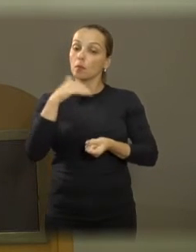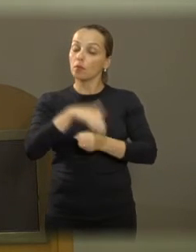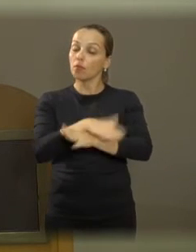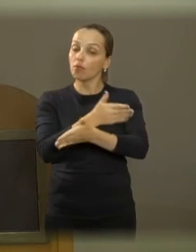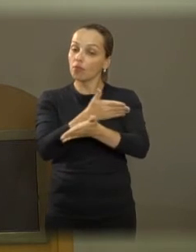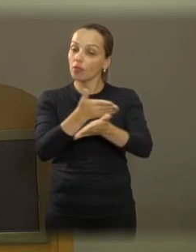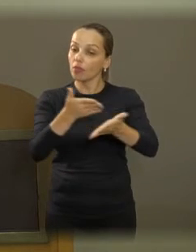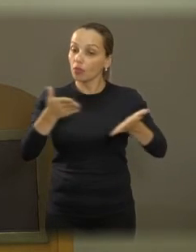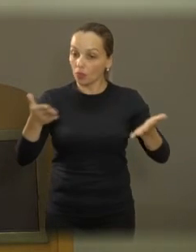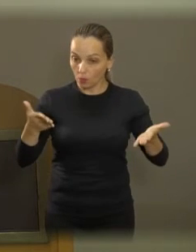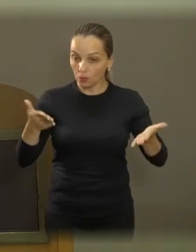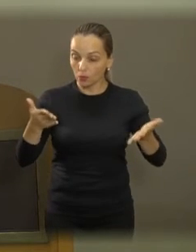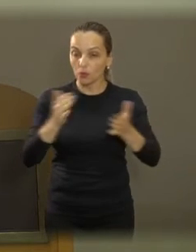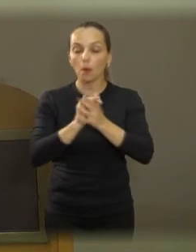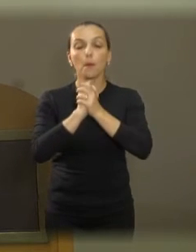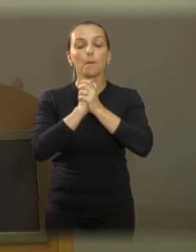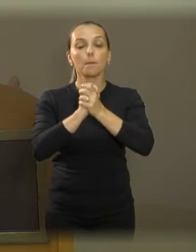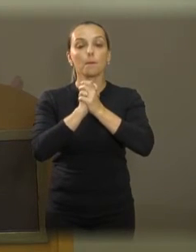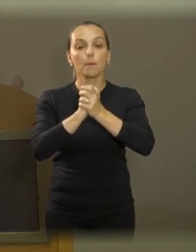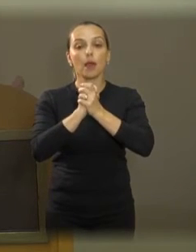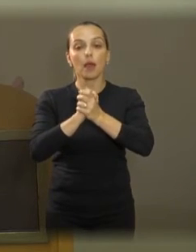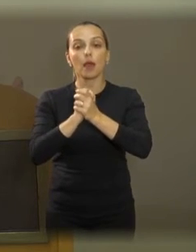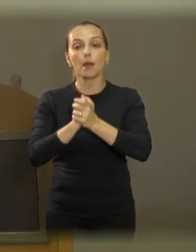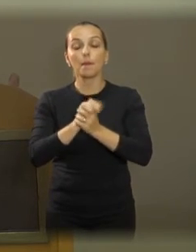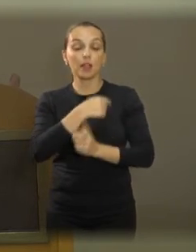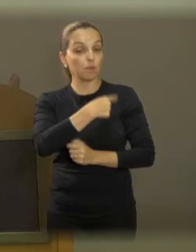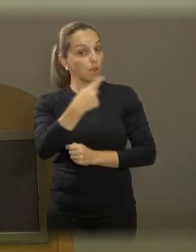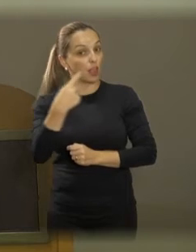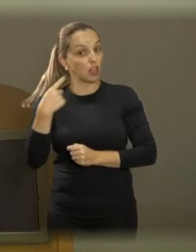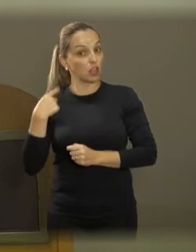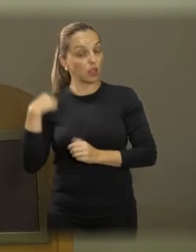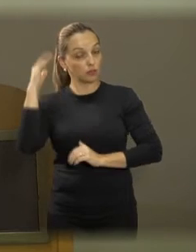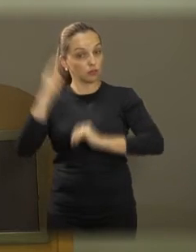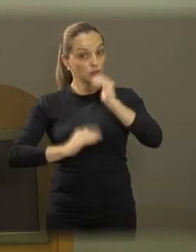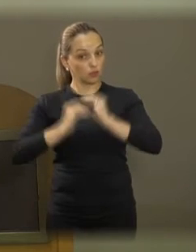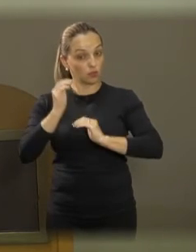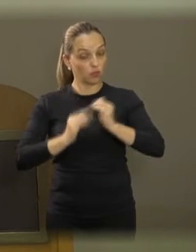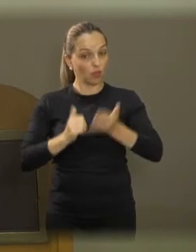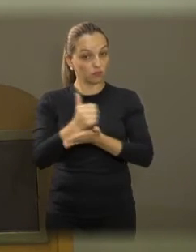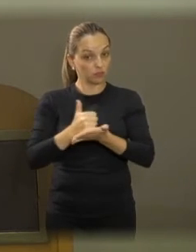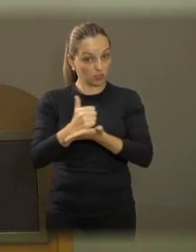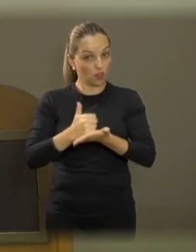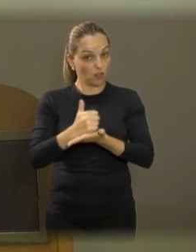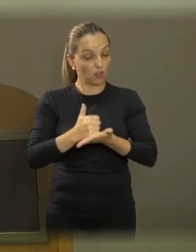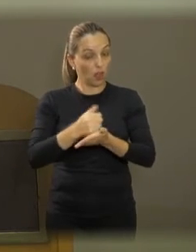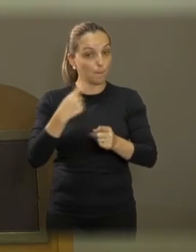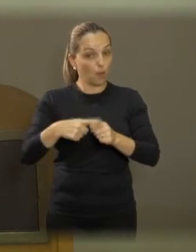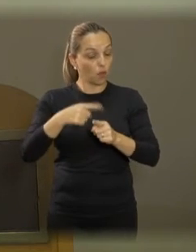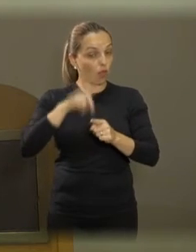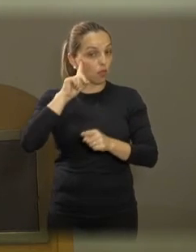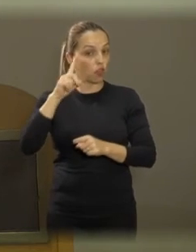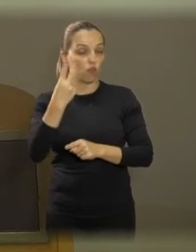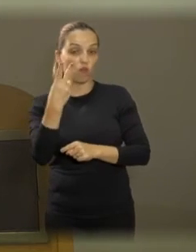todos. Parabéns para todos nós, farmacêuticos, né? Dia 20 comemoramos o nosso dia.